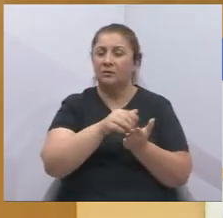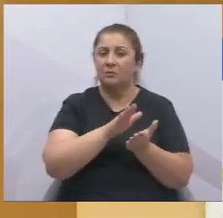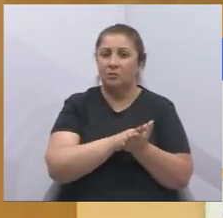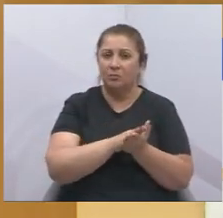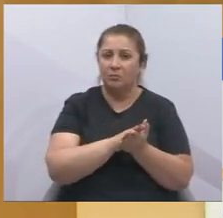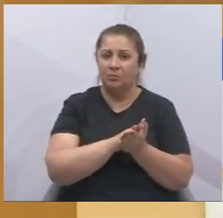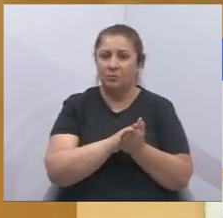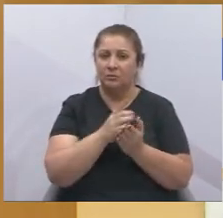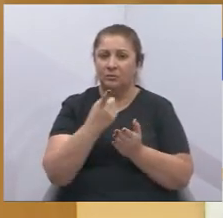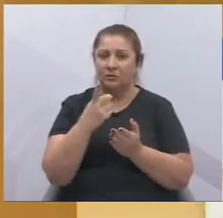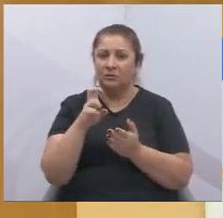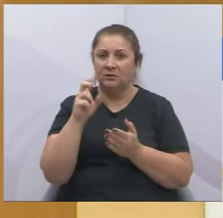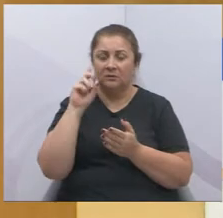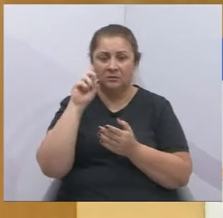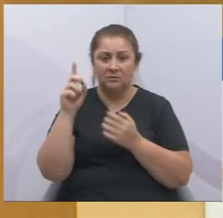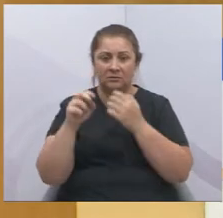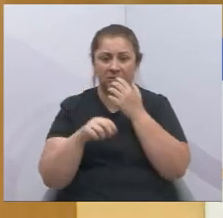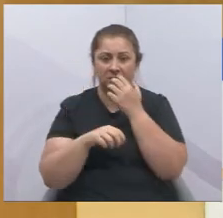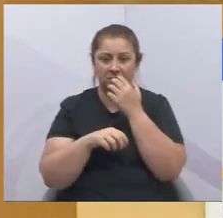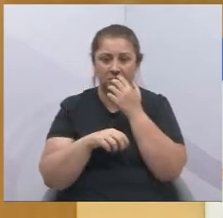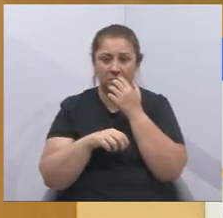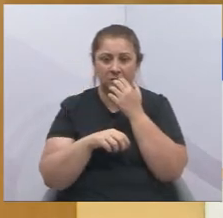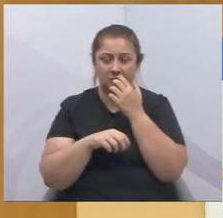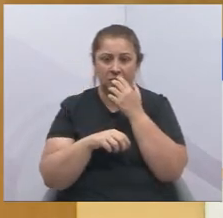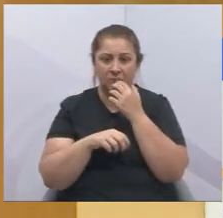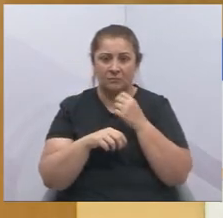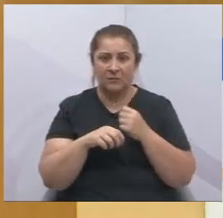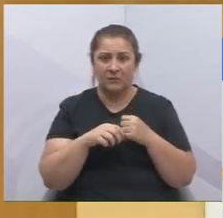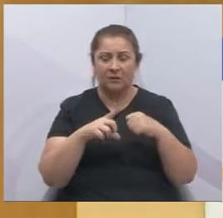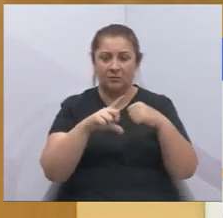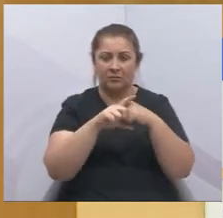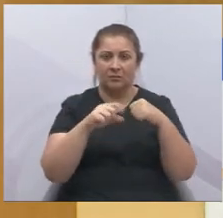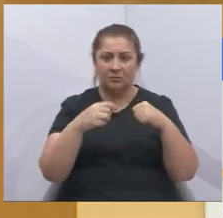único. A gravação que se trata no